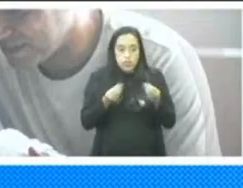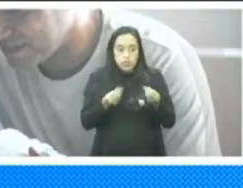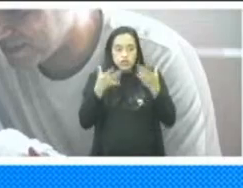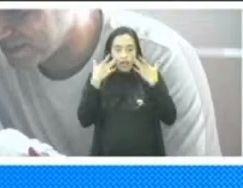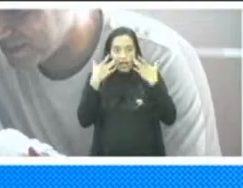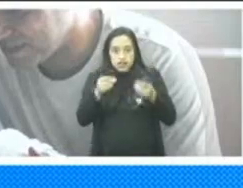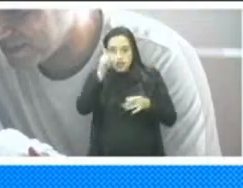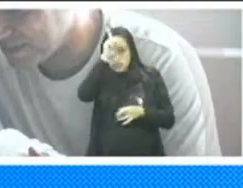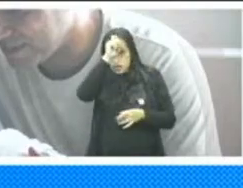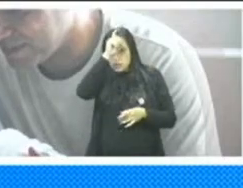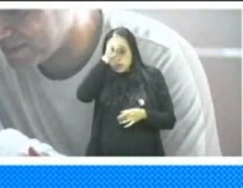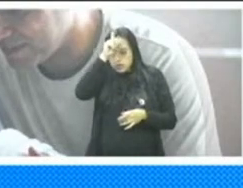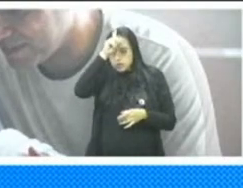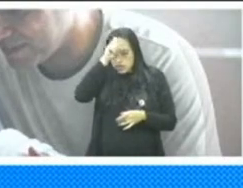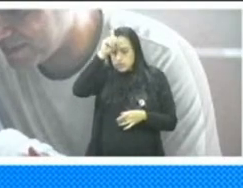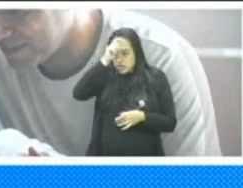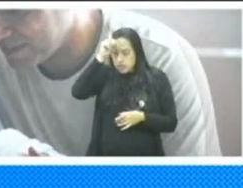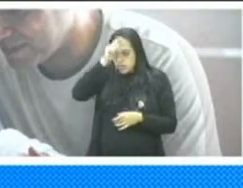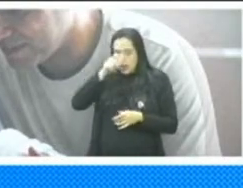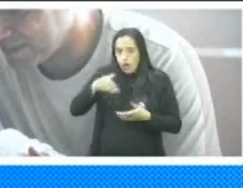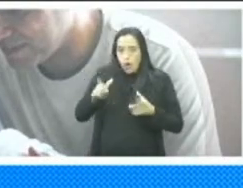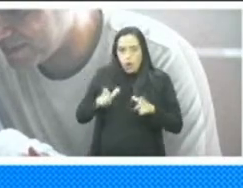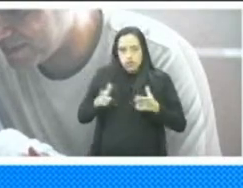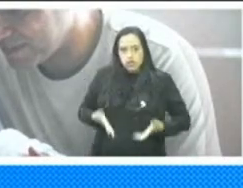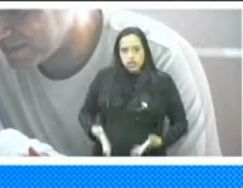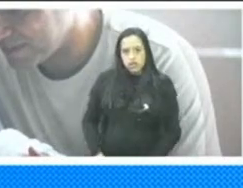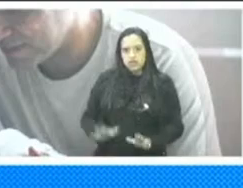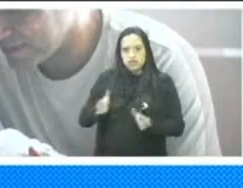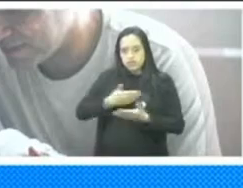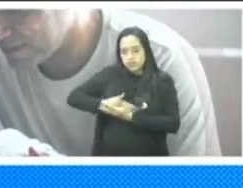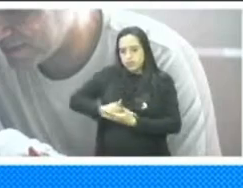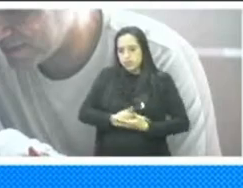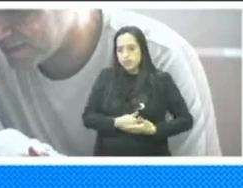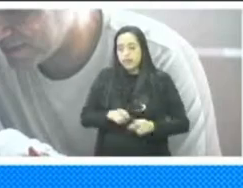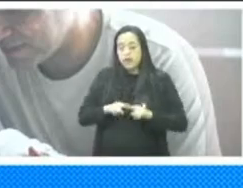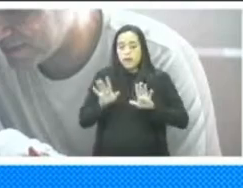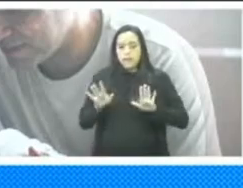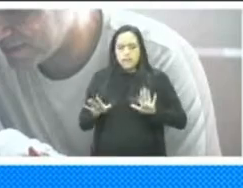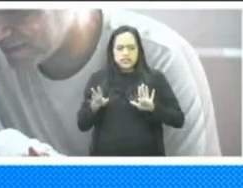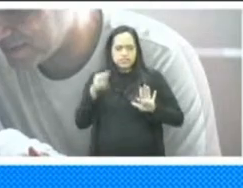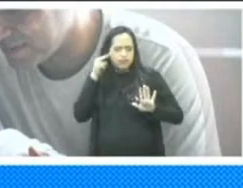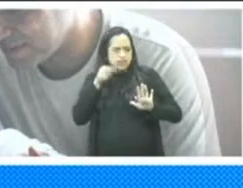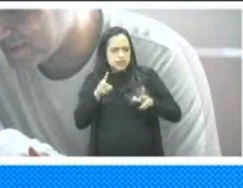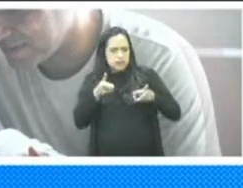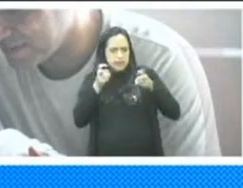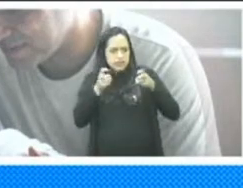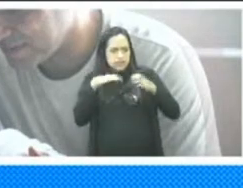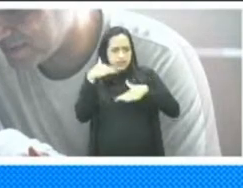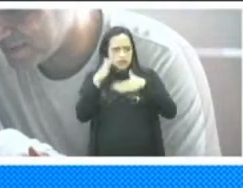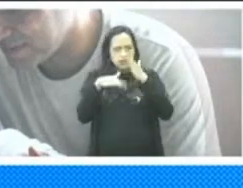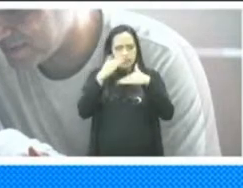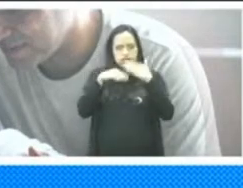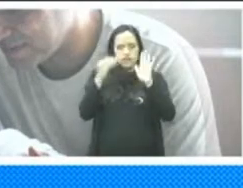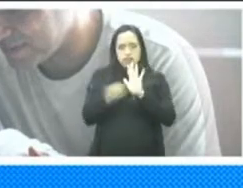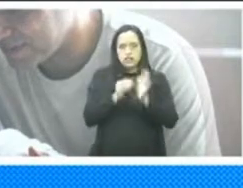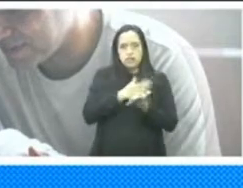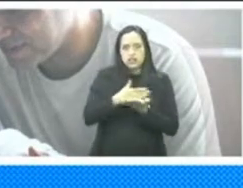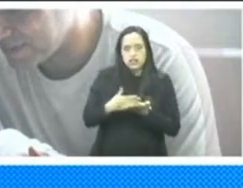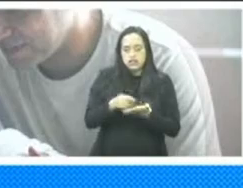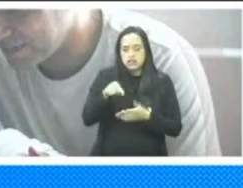atenção hospitalar, na unidade neonatal. E, à medida que a gente foi avançando nessa